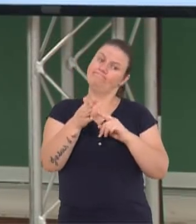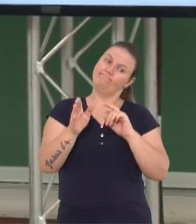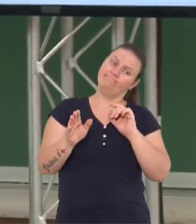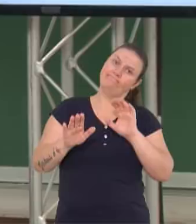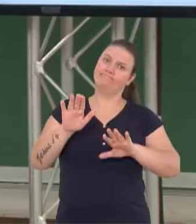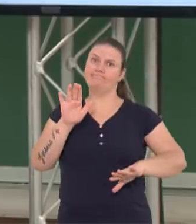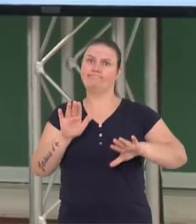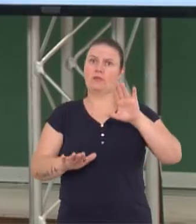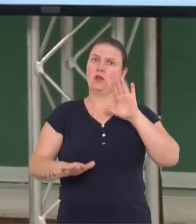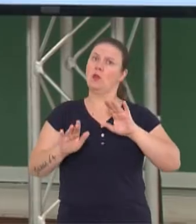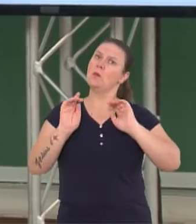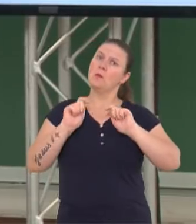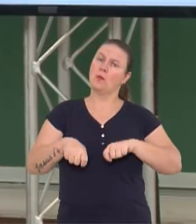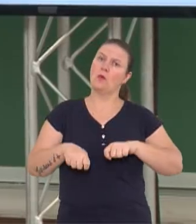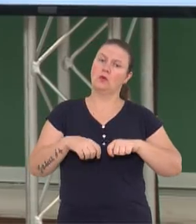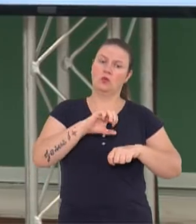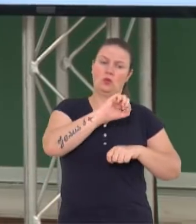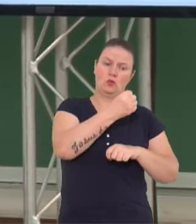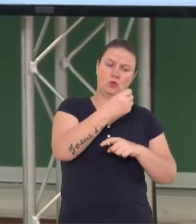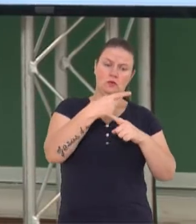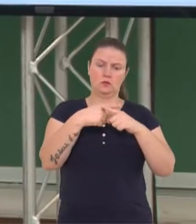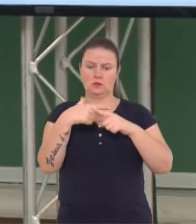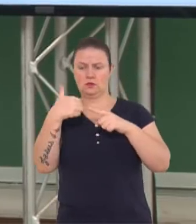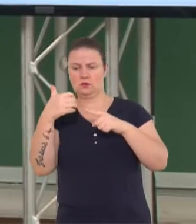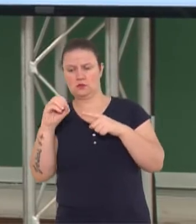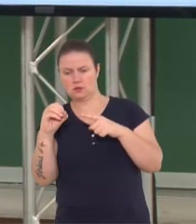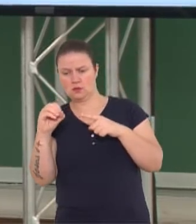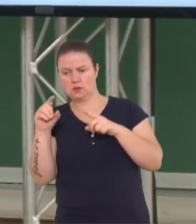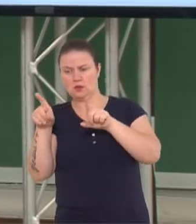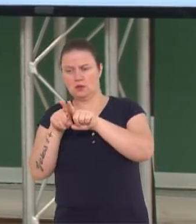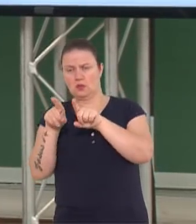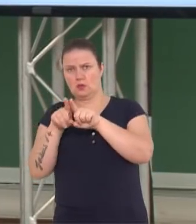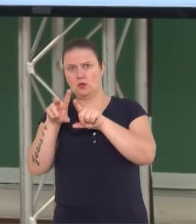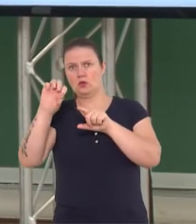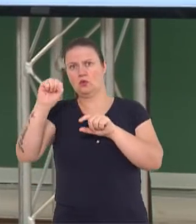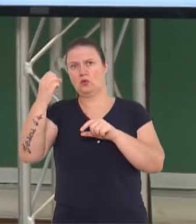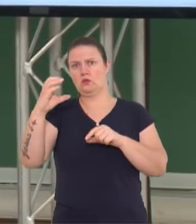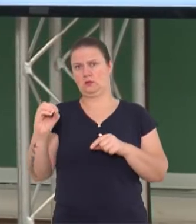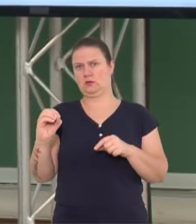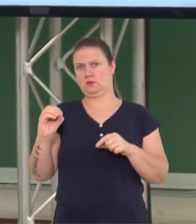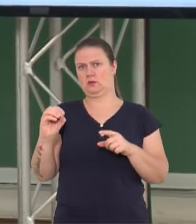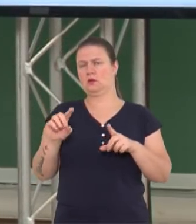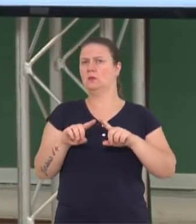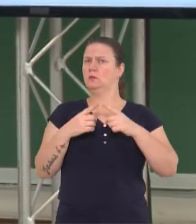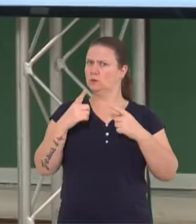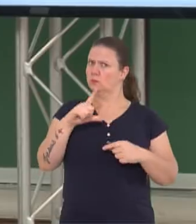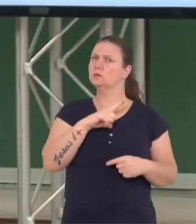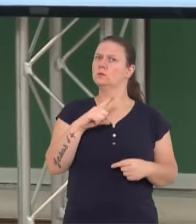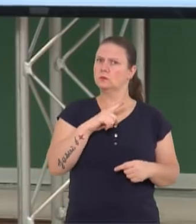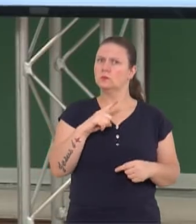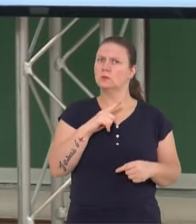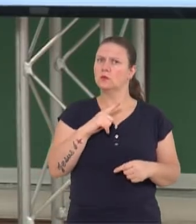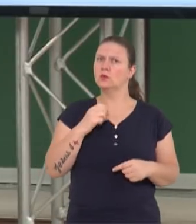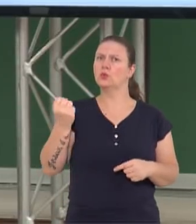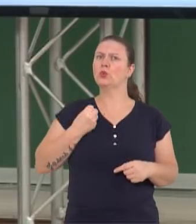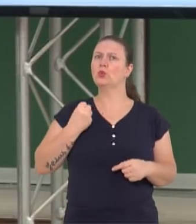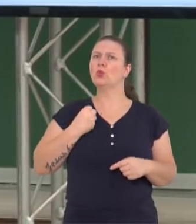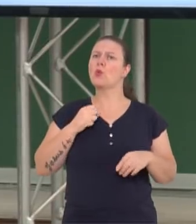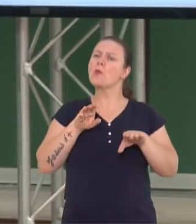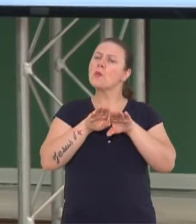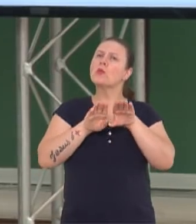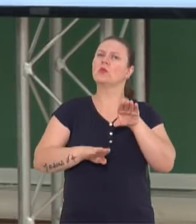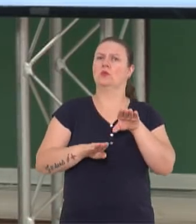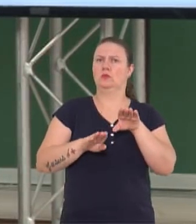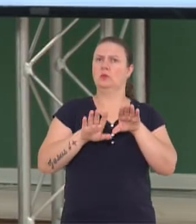né? 8 vezes 10 vai dar 80. Mas tem um número menor que tem na tabuada do 8 e na tabuada do 10, que